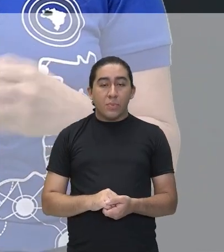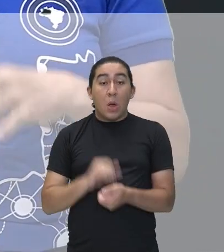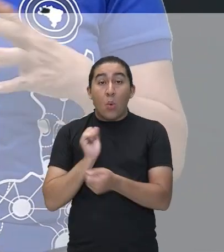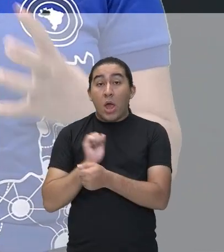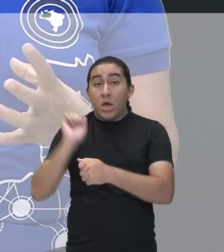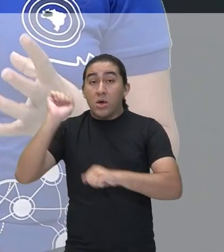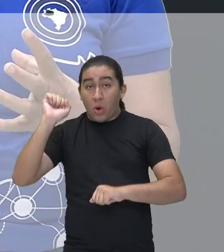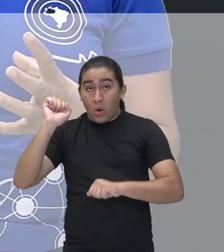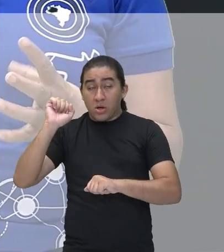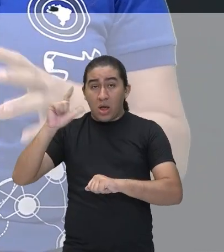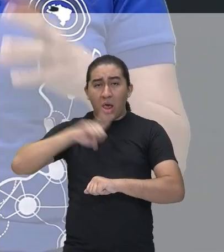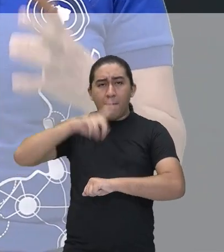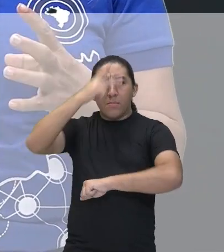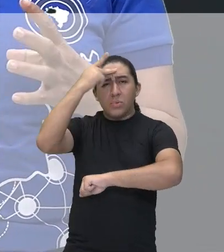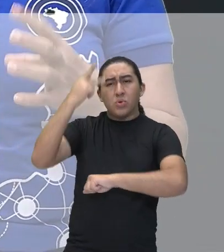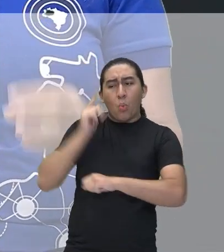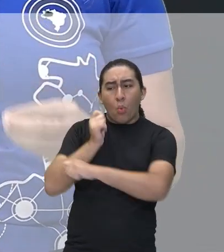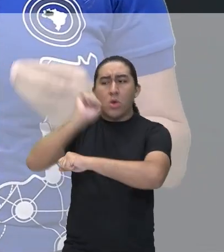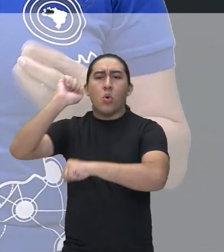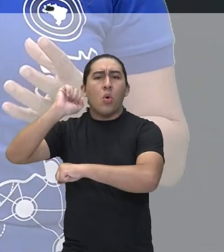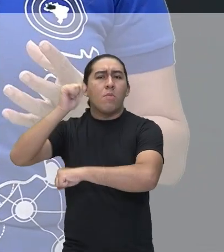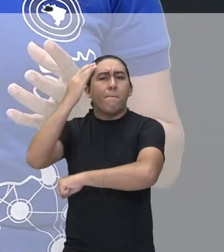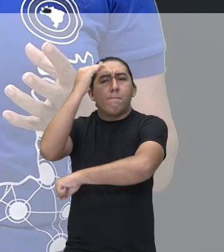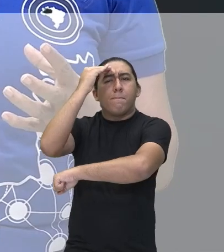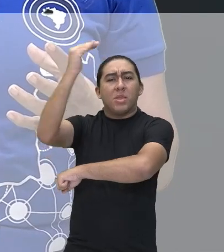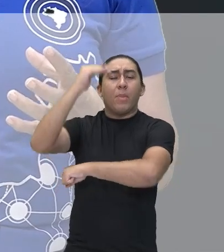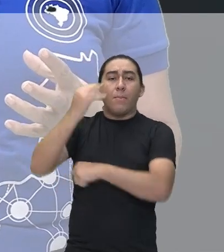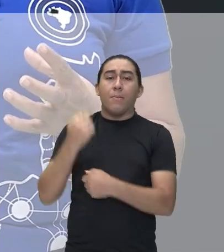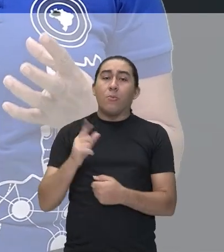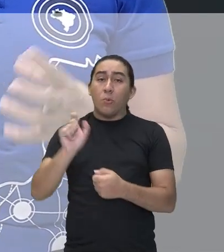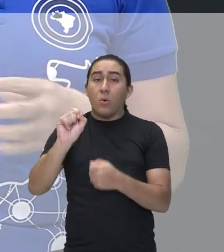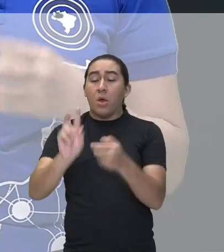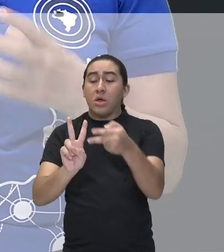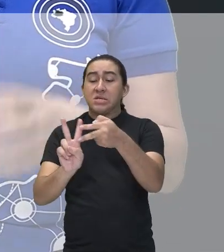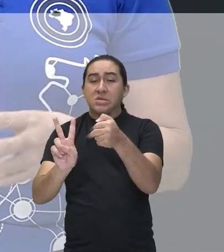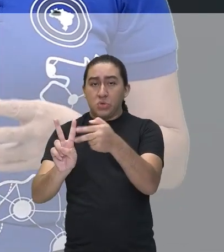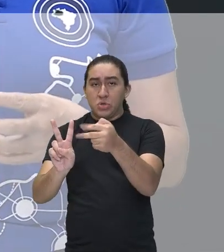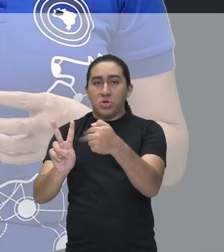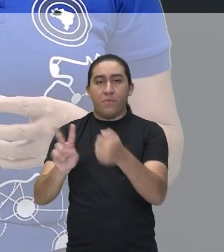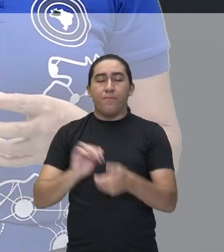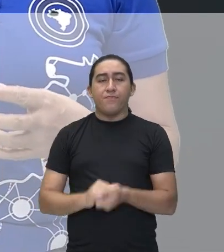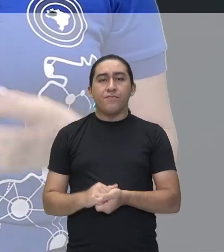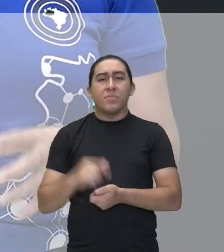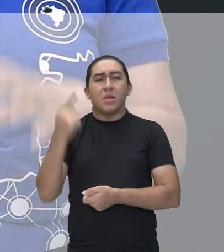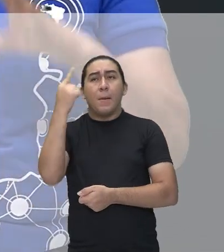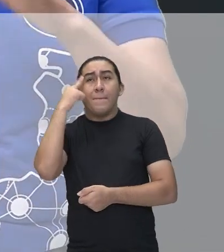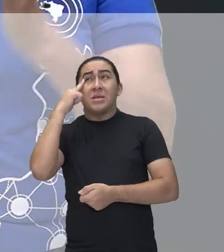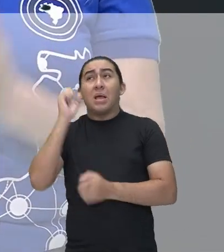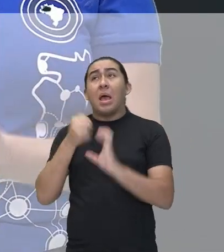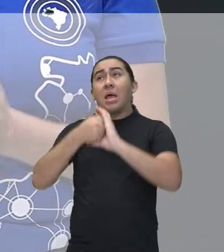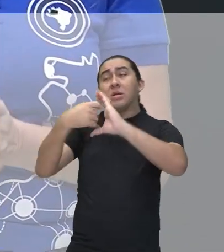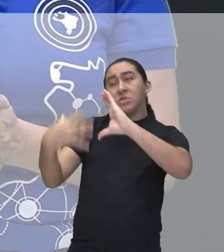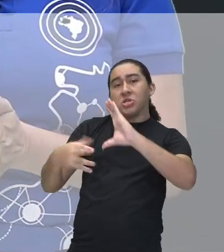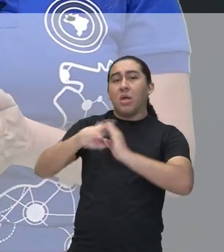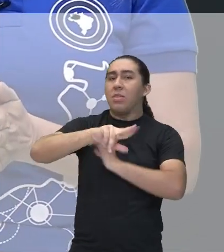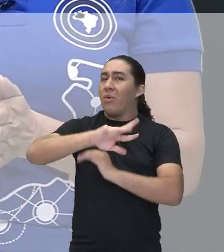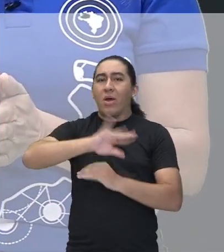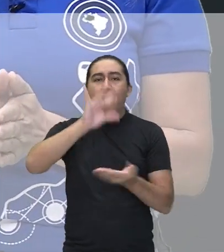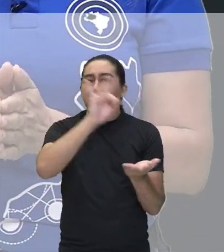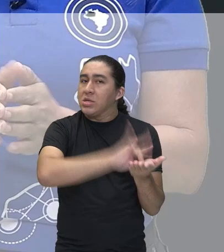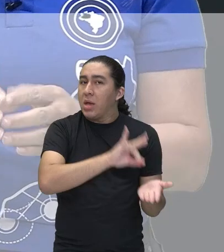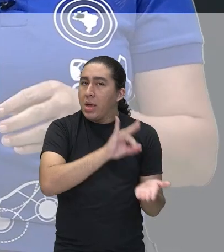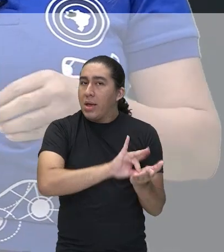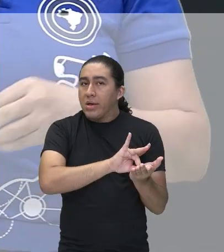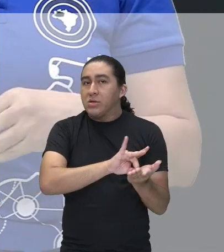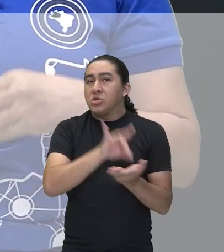herói, né? A idealização do herói, principalmente o indígena, né? ele vai idealizar, não como eles são